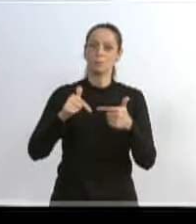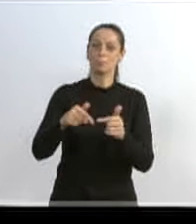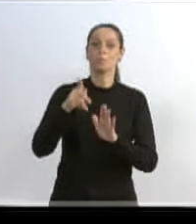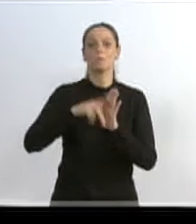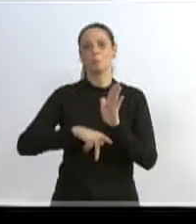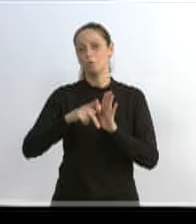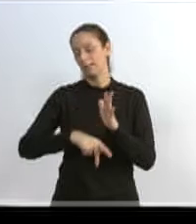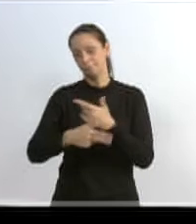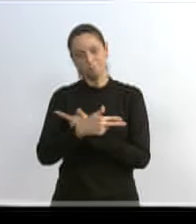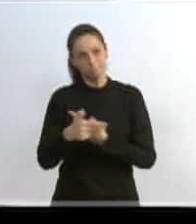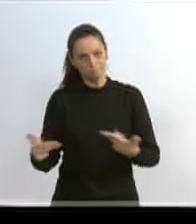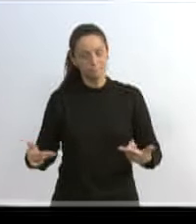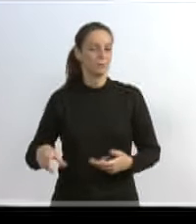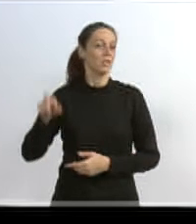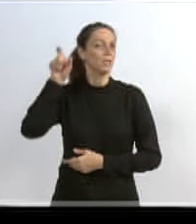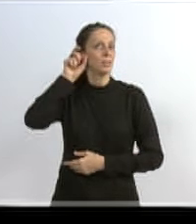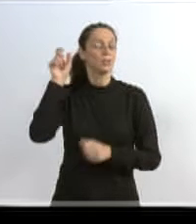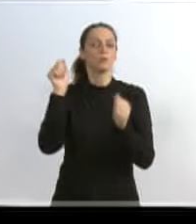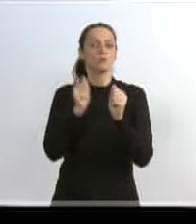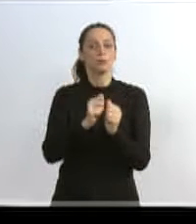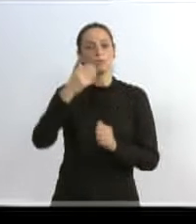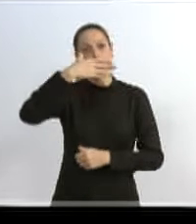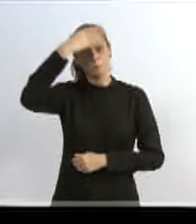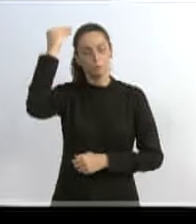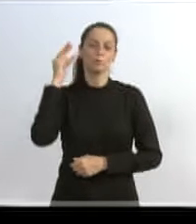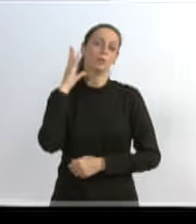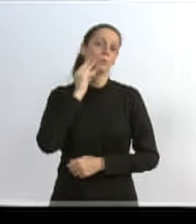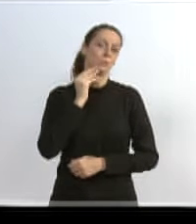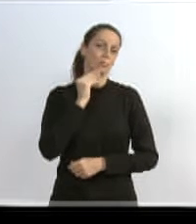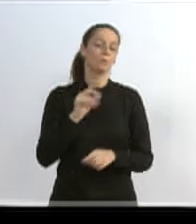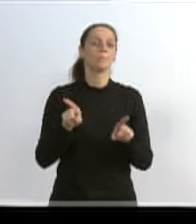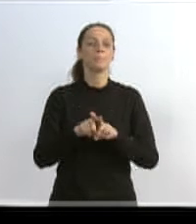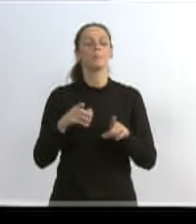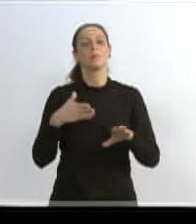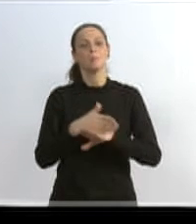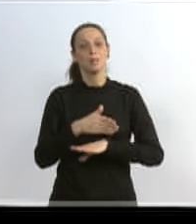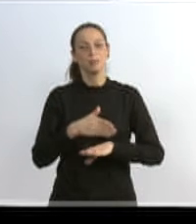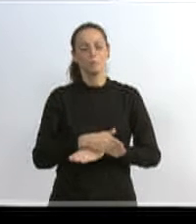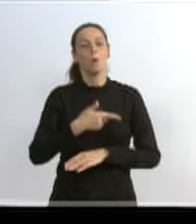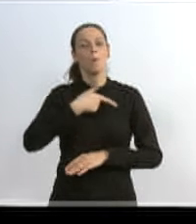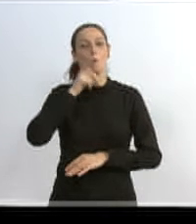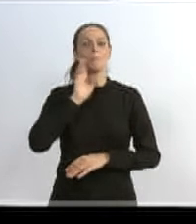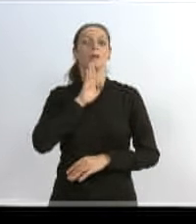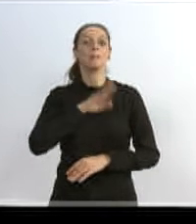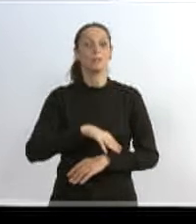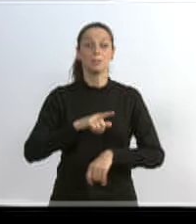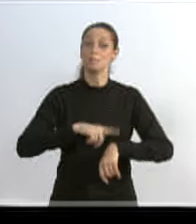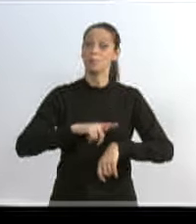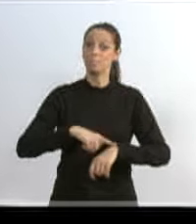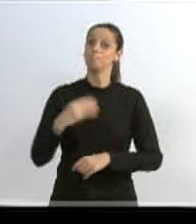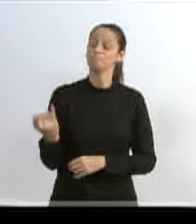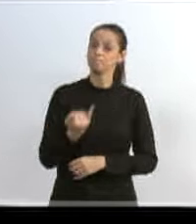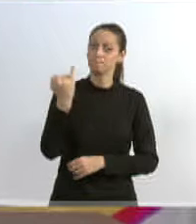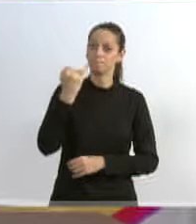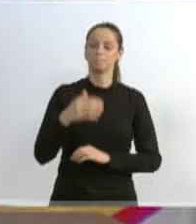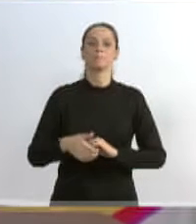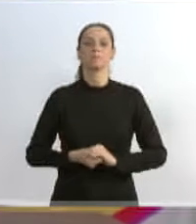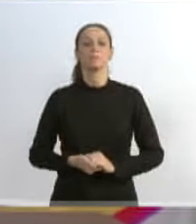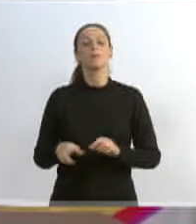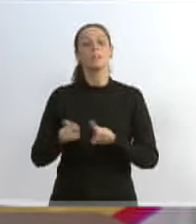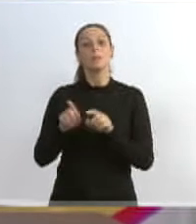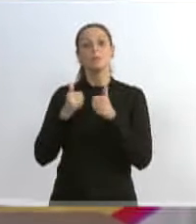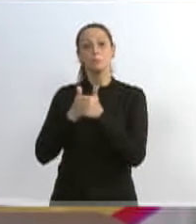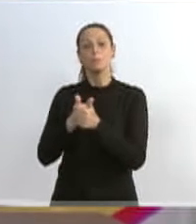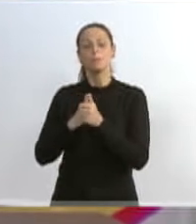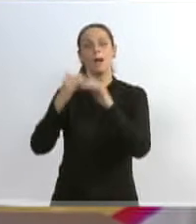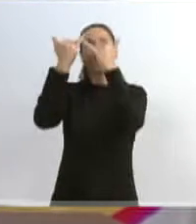enfim vereadores também estava lá matias professor gilson participando hoje à tarde e se muito importante também acompanha as melhorias na rede elétrica